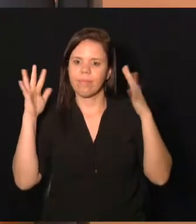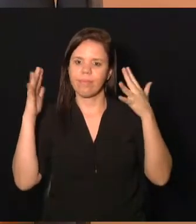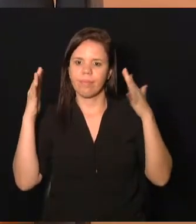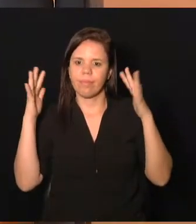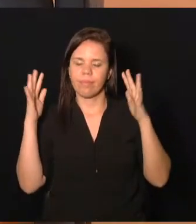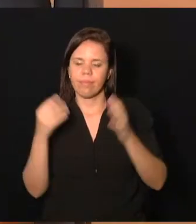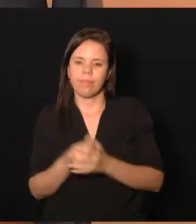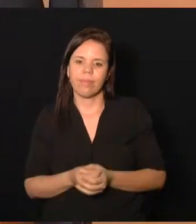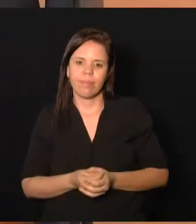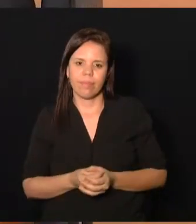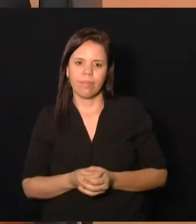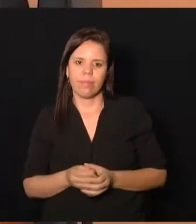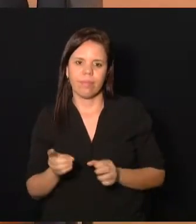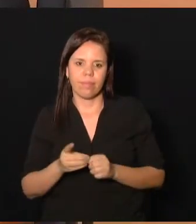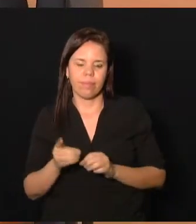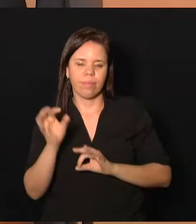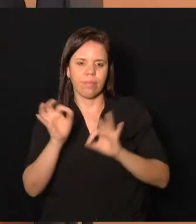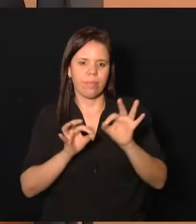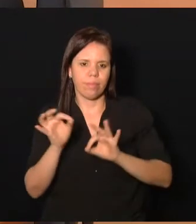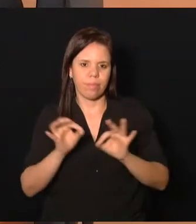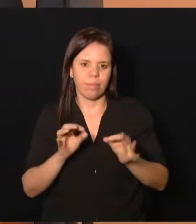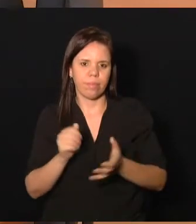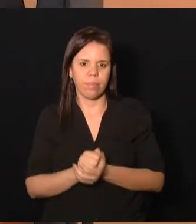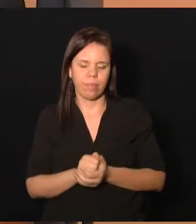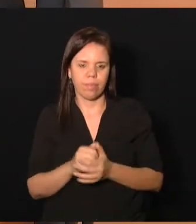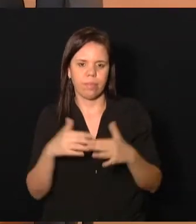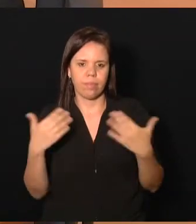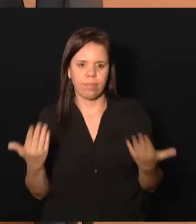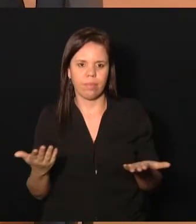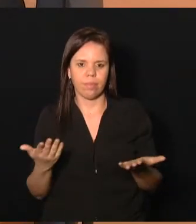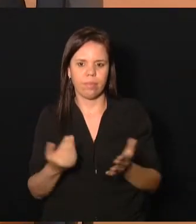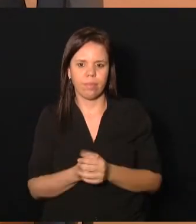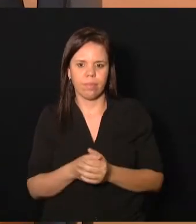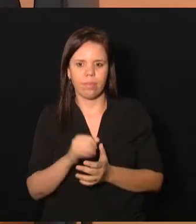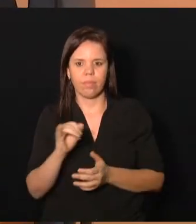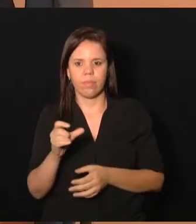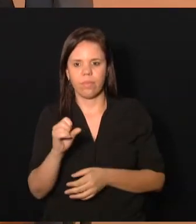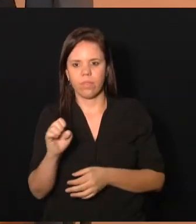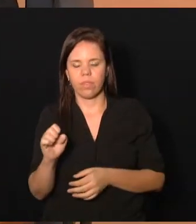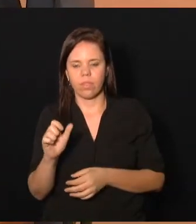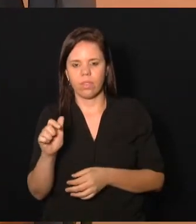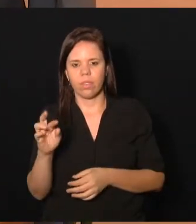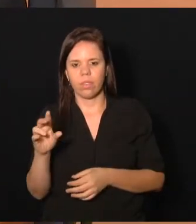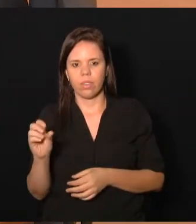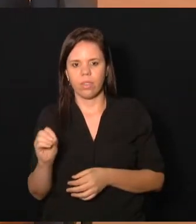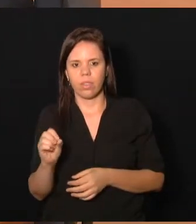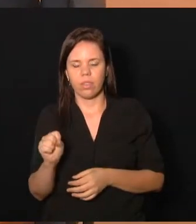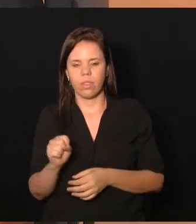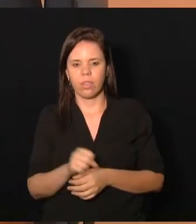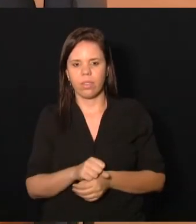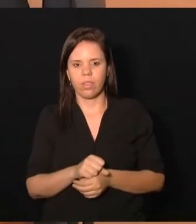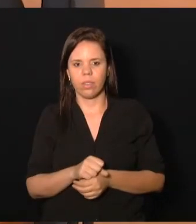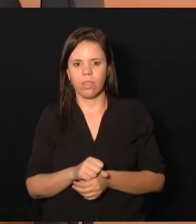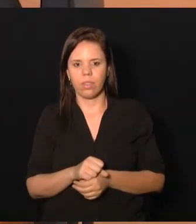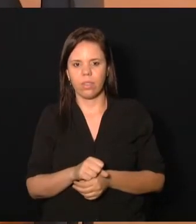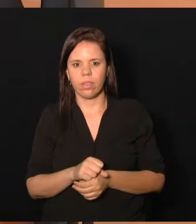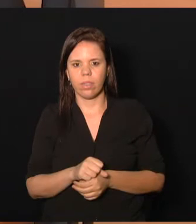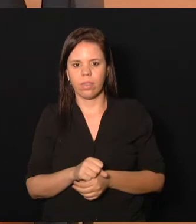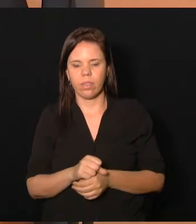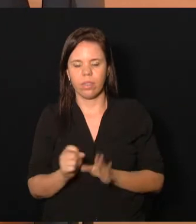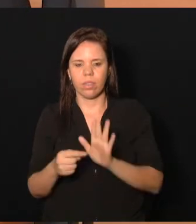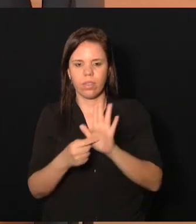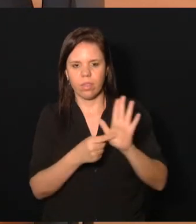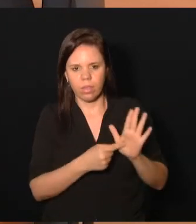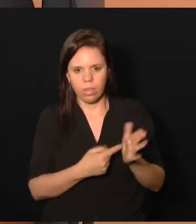Doutor, um dos projetos pela qual José Carlos vai aqui buscar o nosso parecer para que